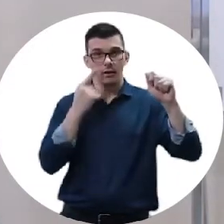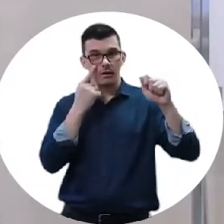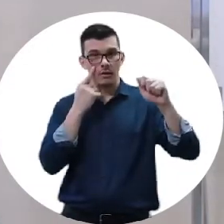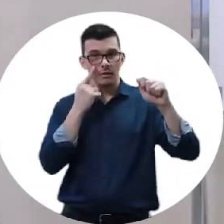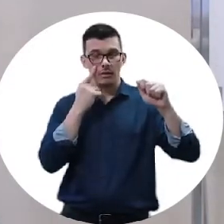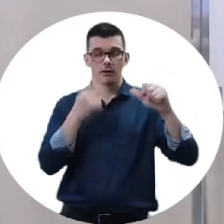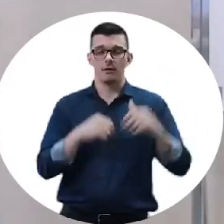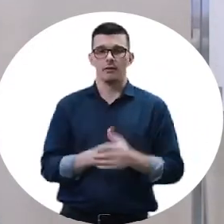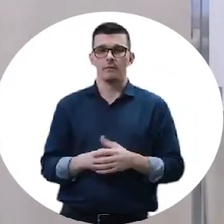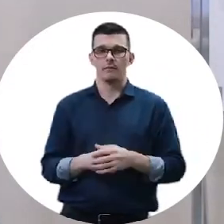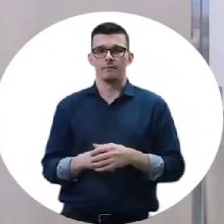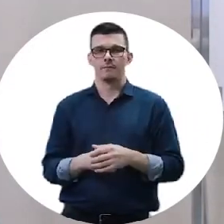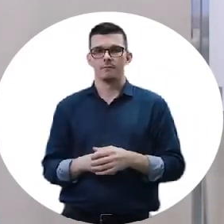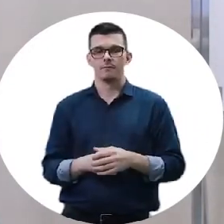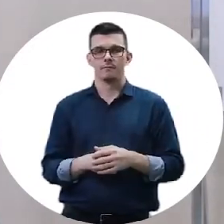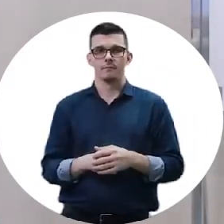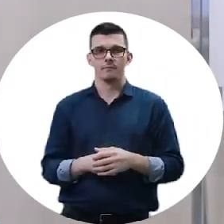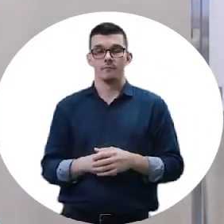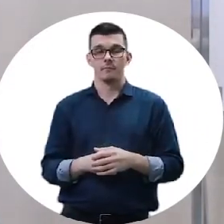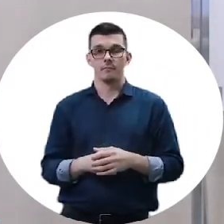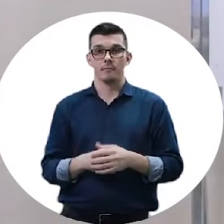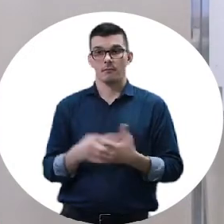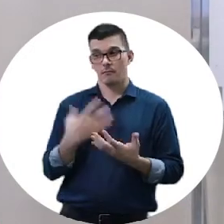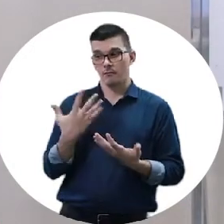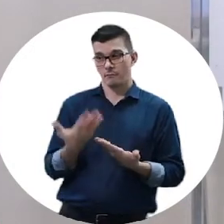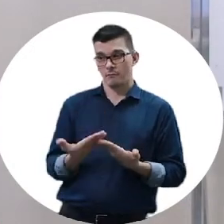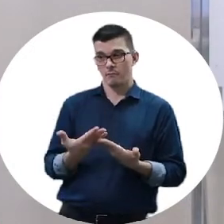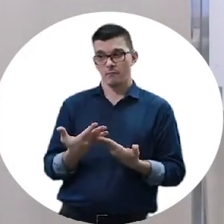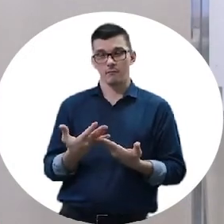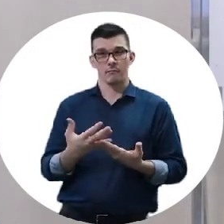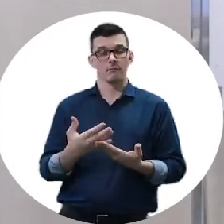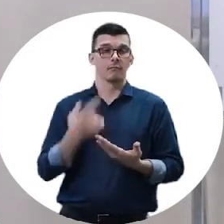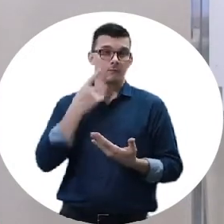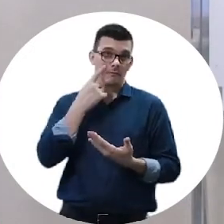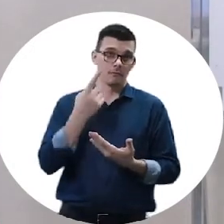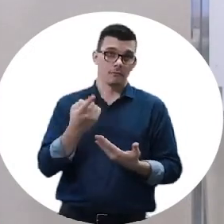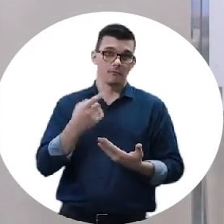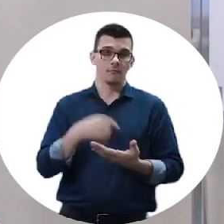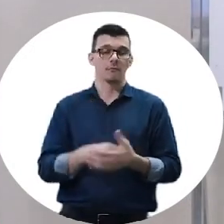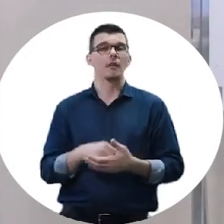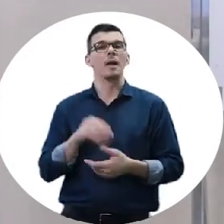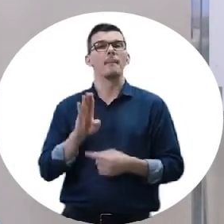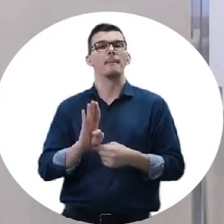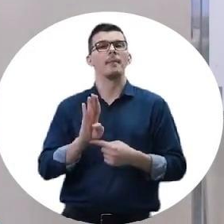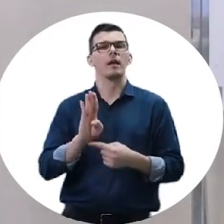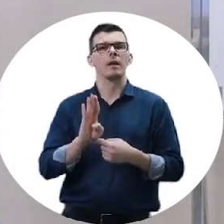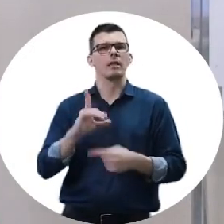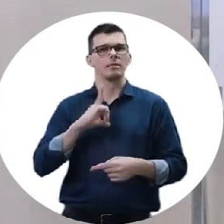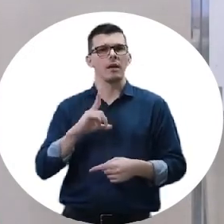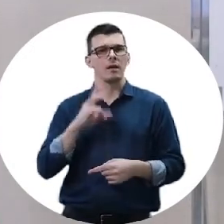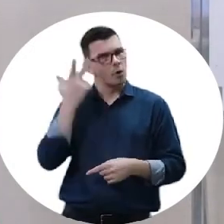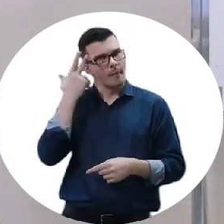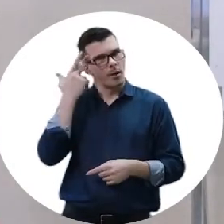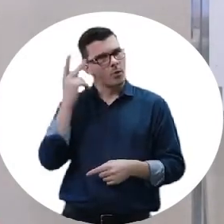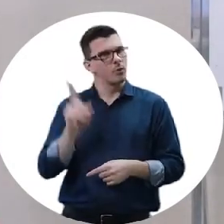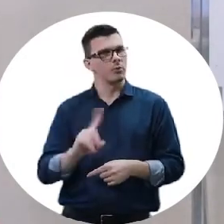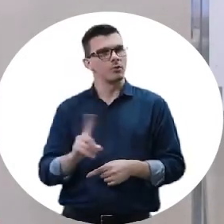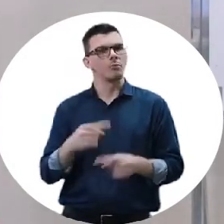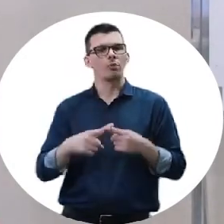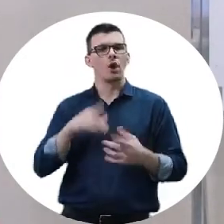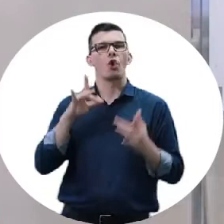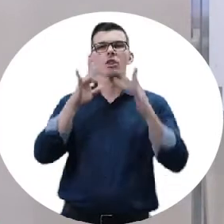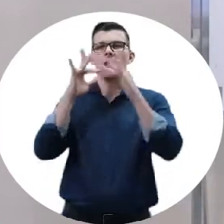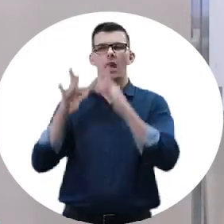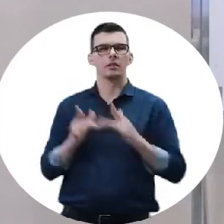força peso desse bloco está no centro da Terra. Desse bloco, centro da Terra. Esse bloco B tem normal? Não, porque não tem contato com